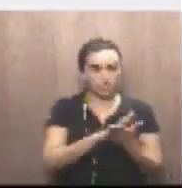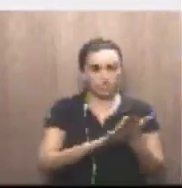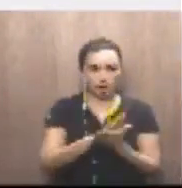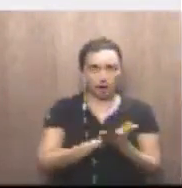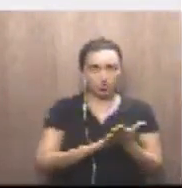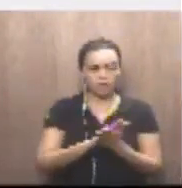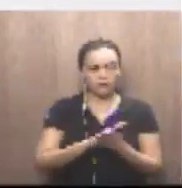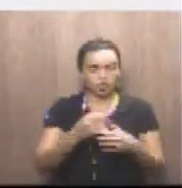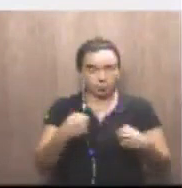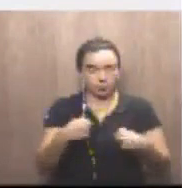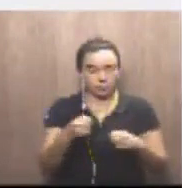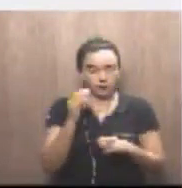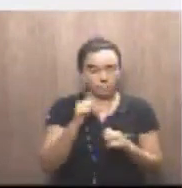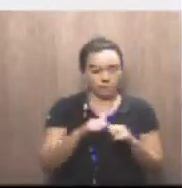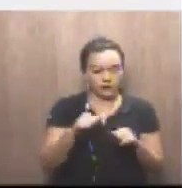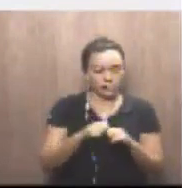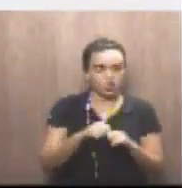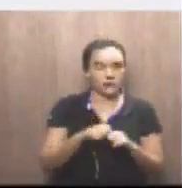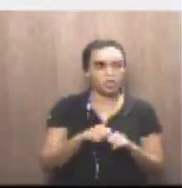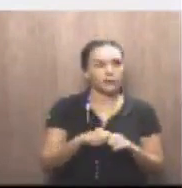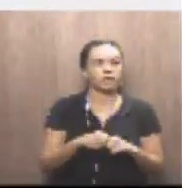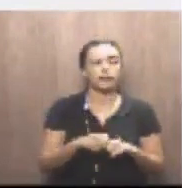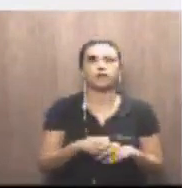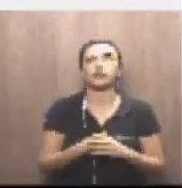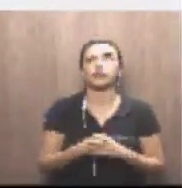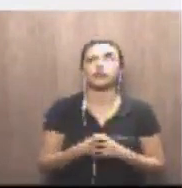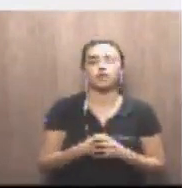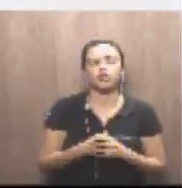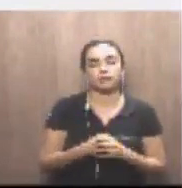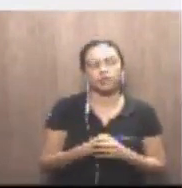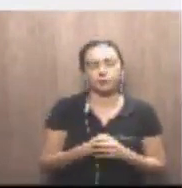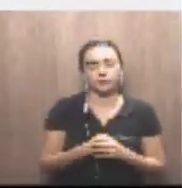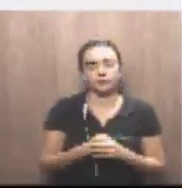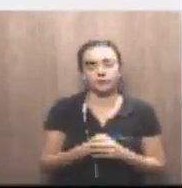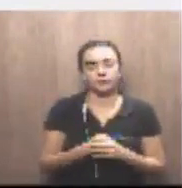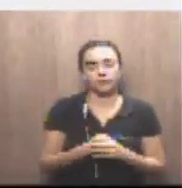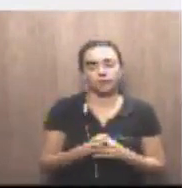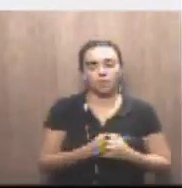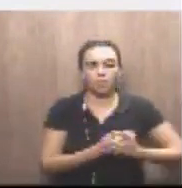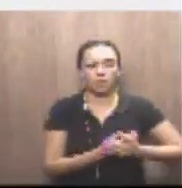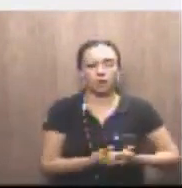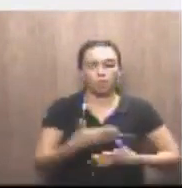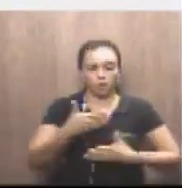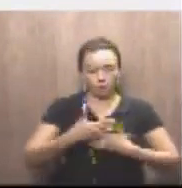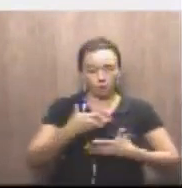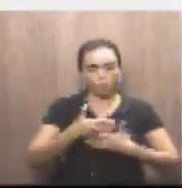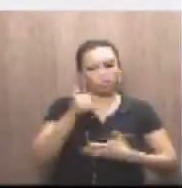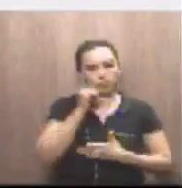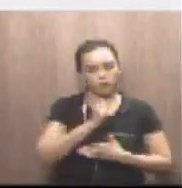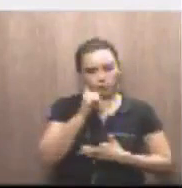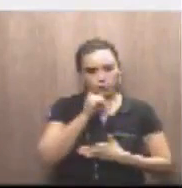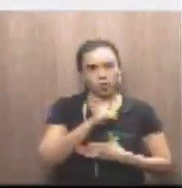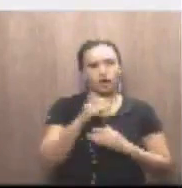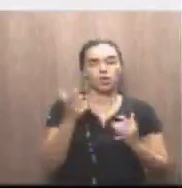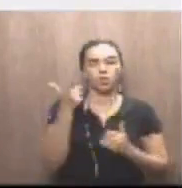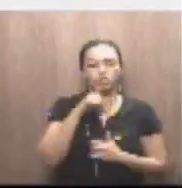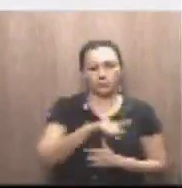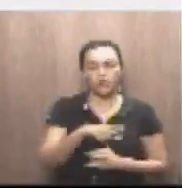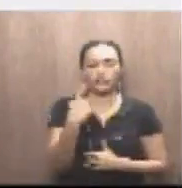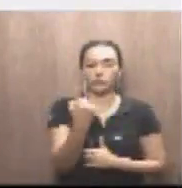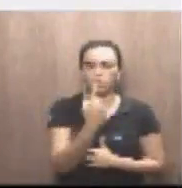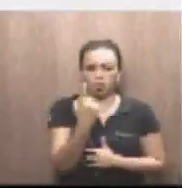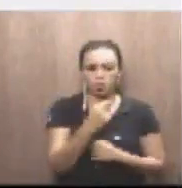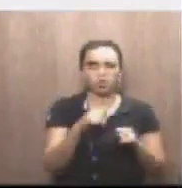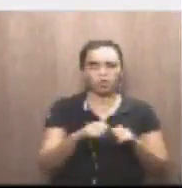sobre o que deve ser feito, sem ser educado para o parto, o corpo feminino será capaz de